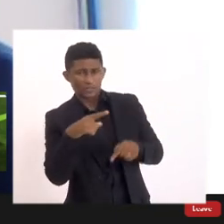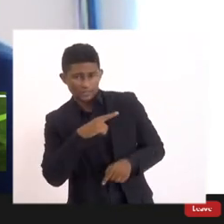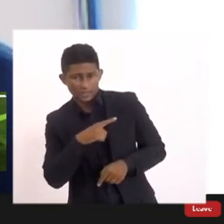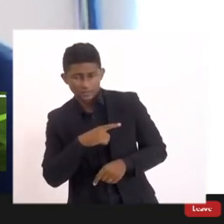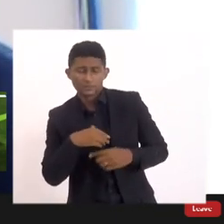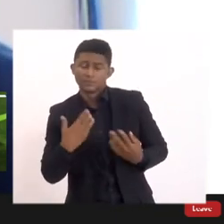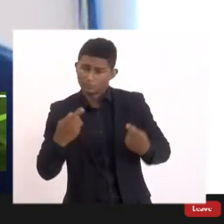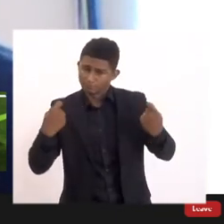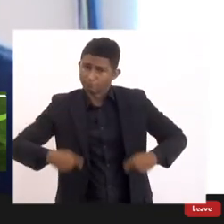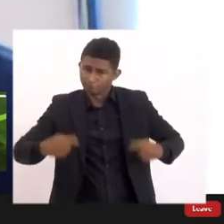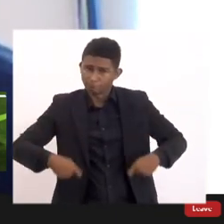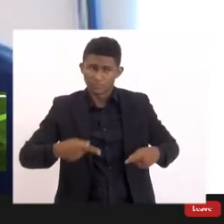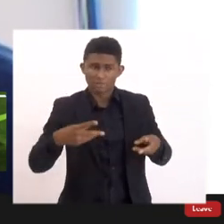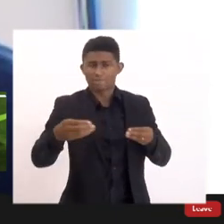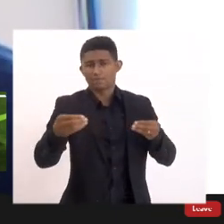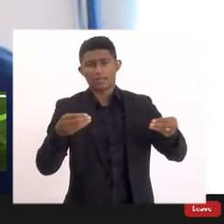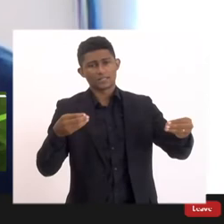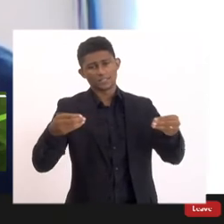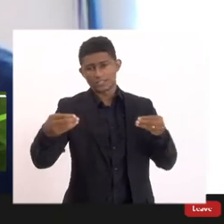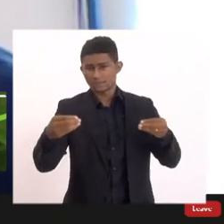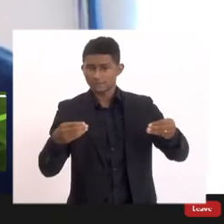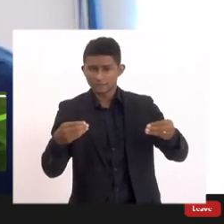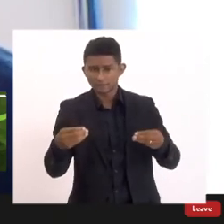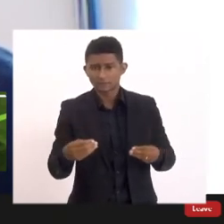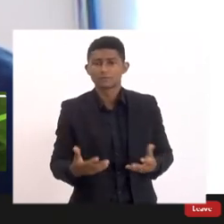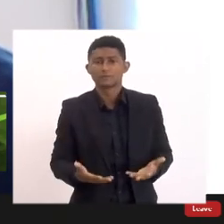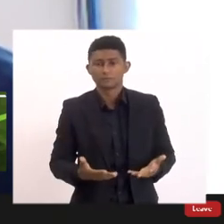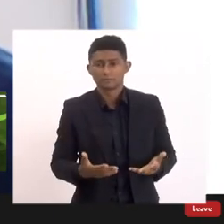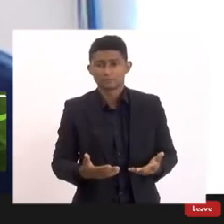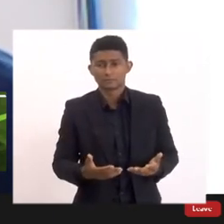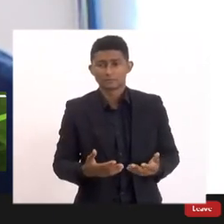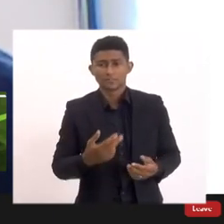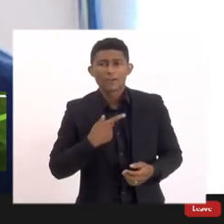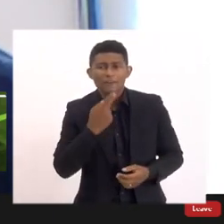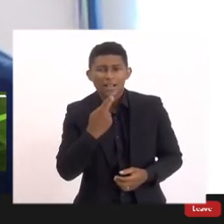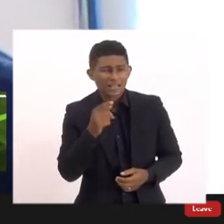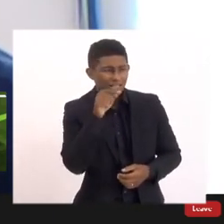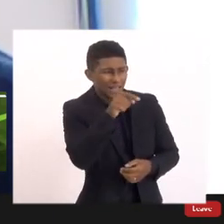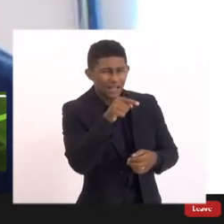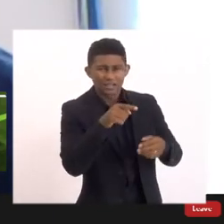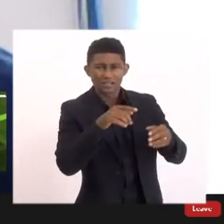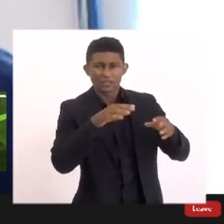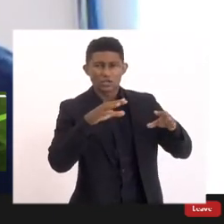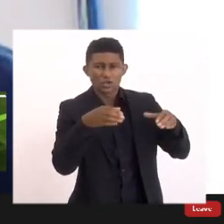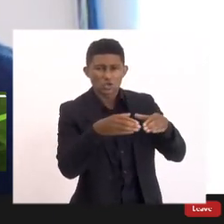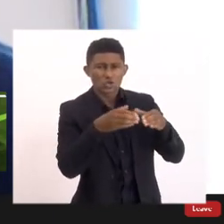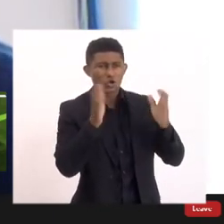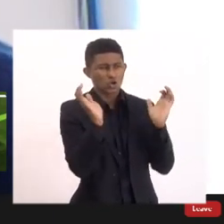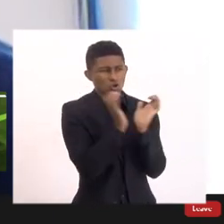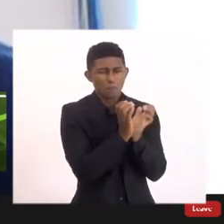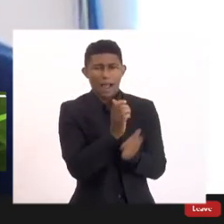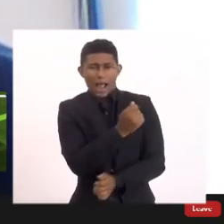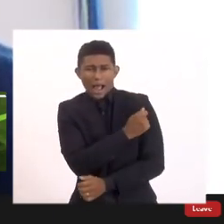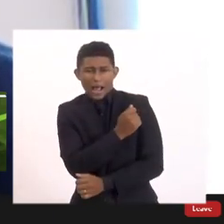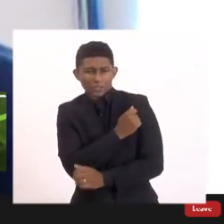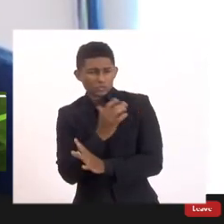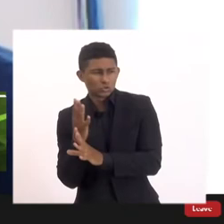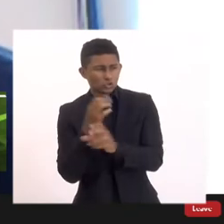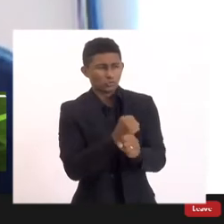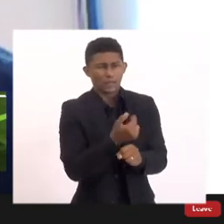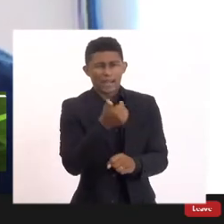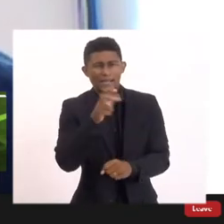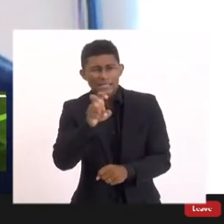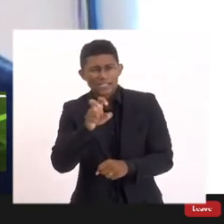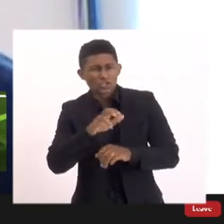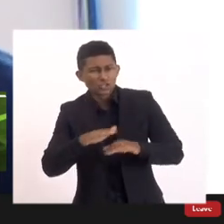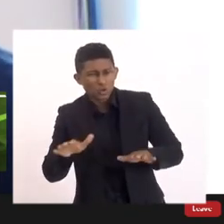flexibilização para que a gente tenha uma modulação de turmas. E, repito, não estou defendendo turmas com 15, 20 alunos, sabemos que nesse momento seria difícil,